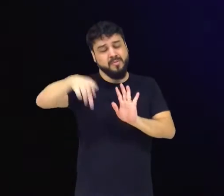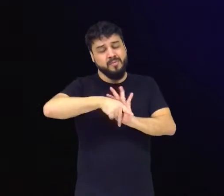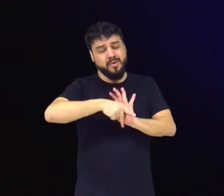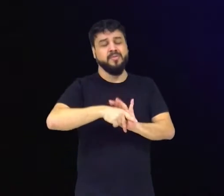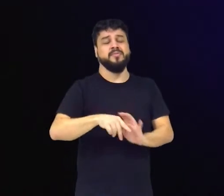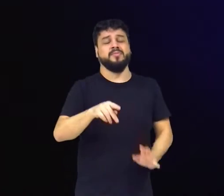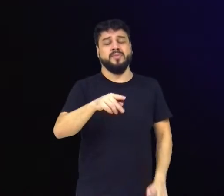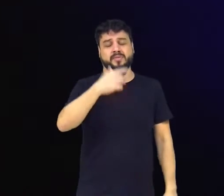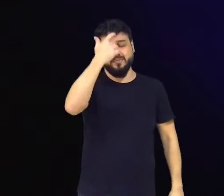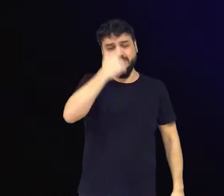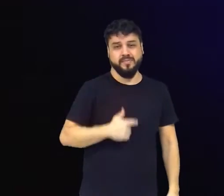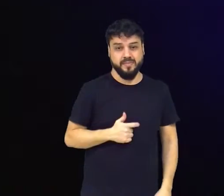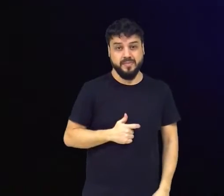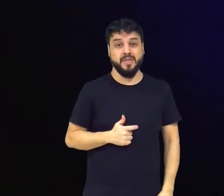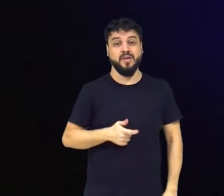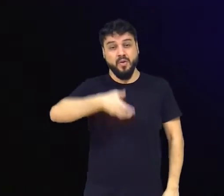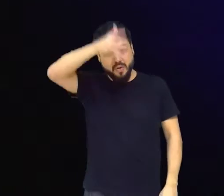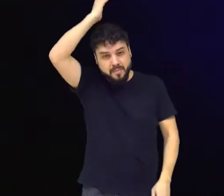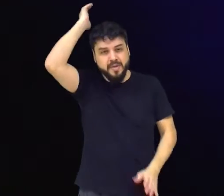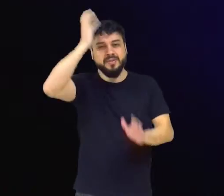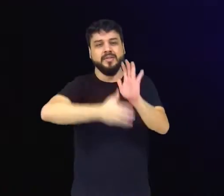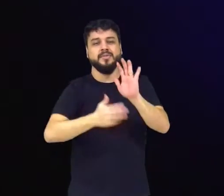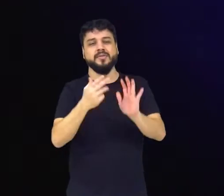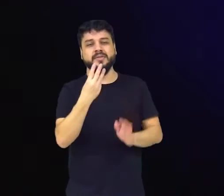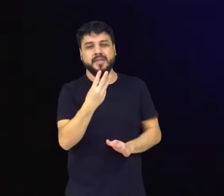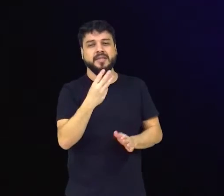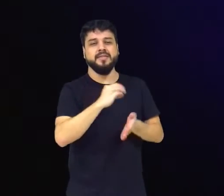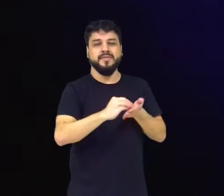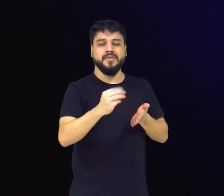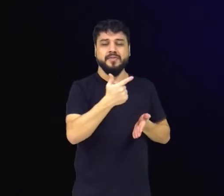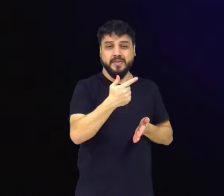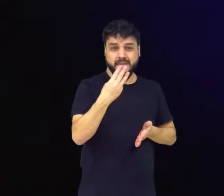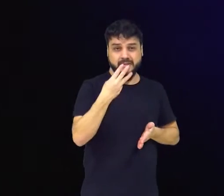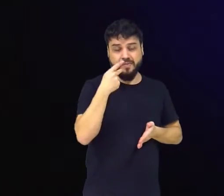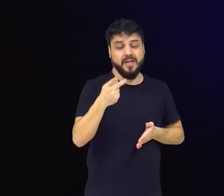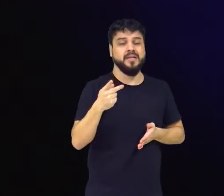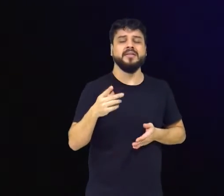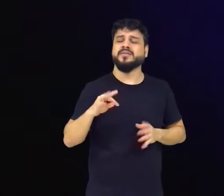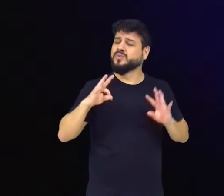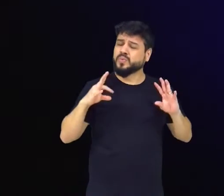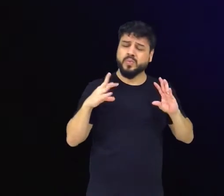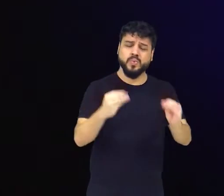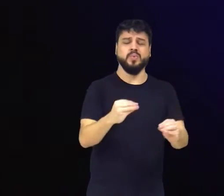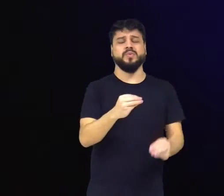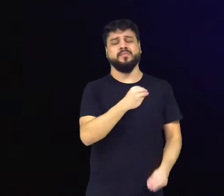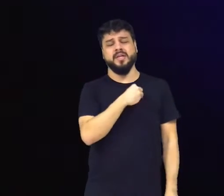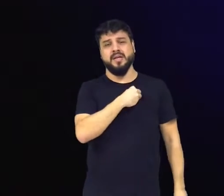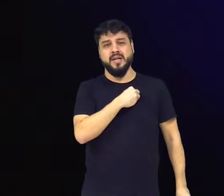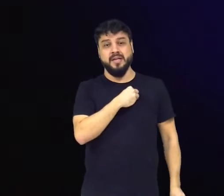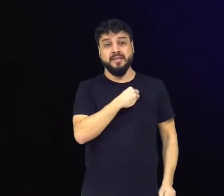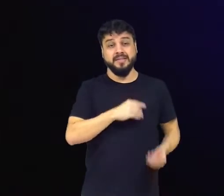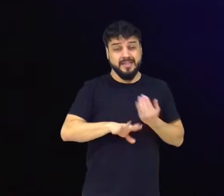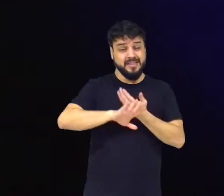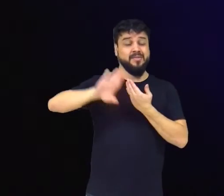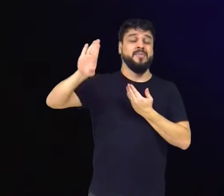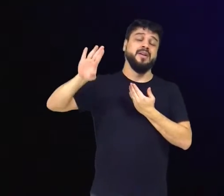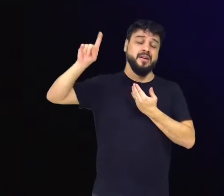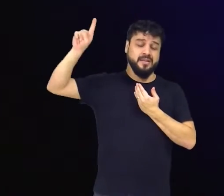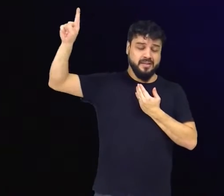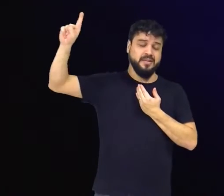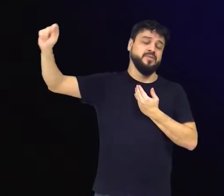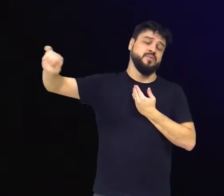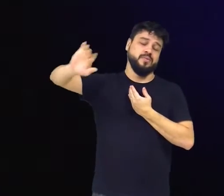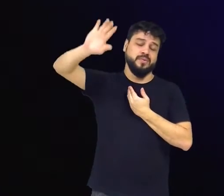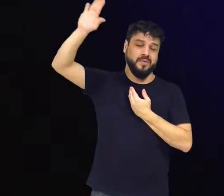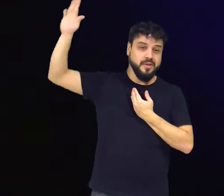assim, porque todos pecaram e destituídos estão da glória de Deus. Não podemos apontar o dedo e acusar ninguém além de